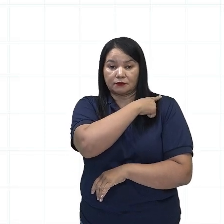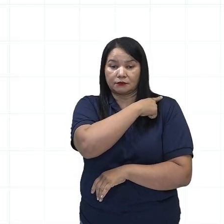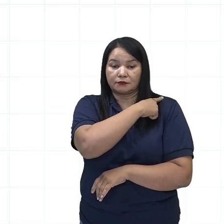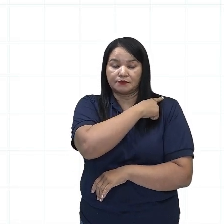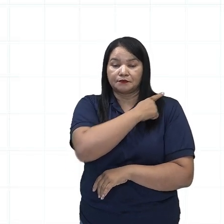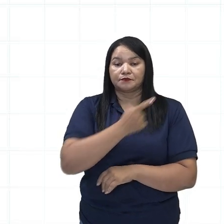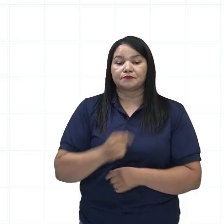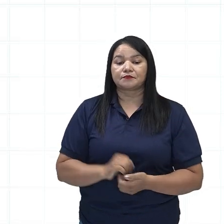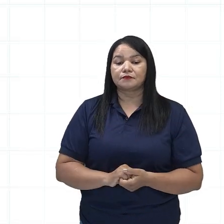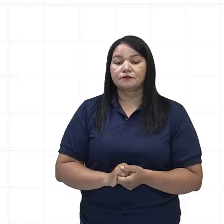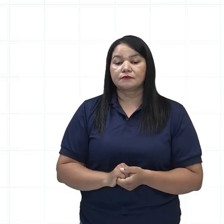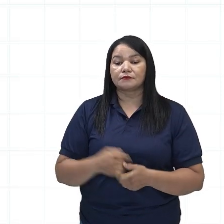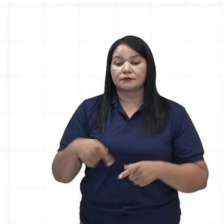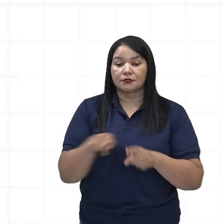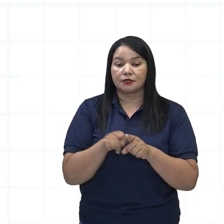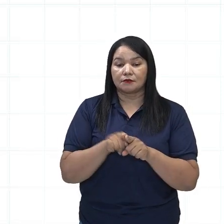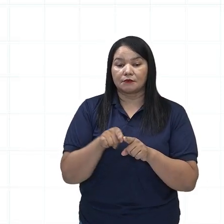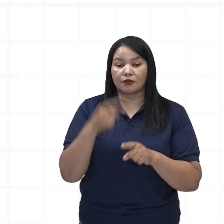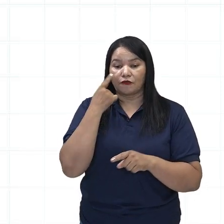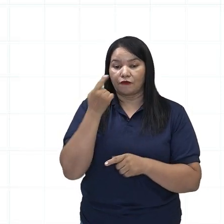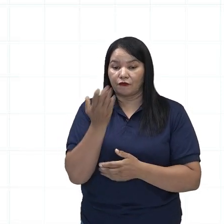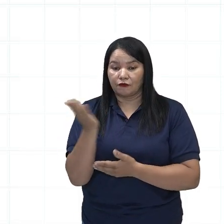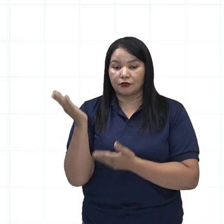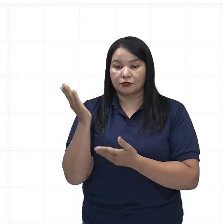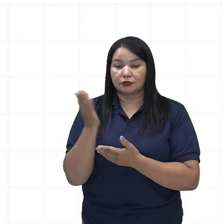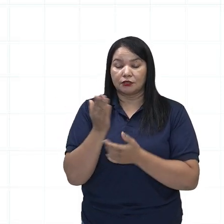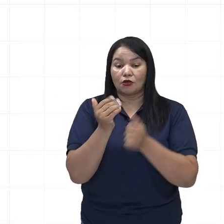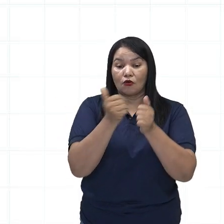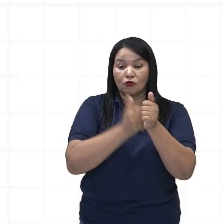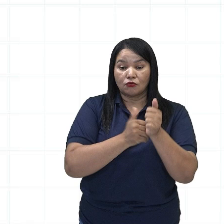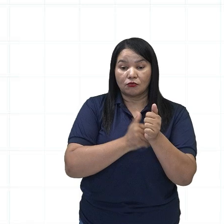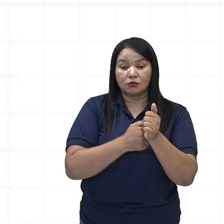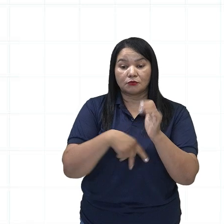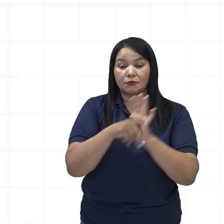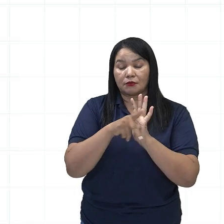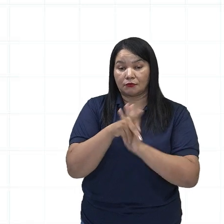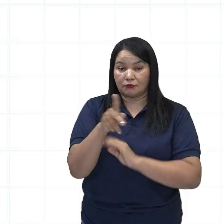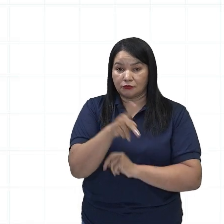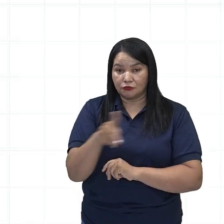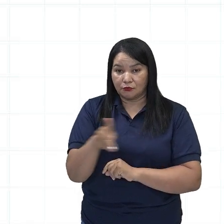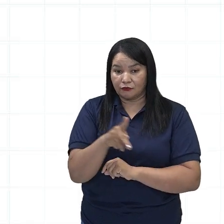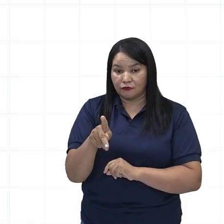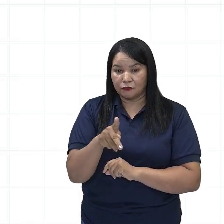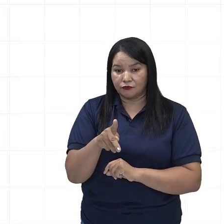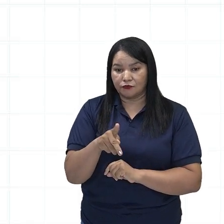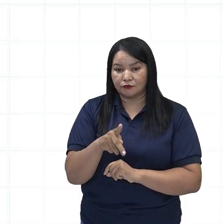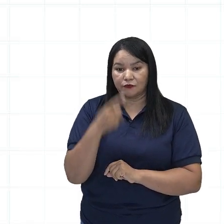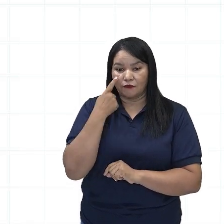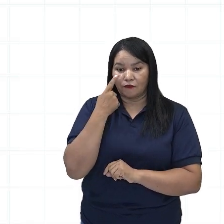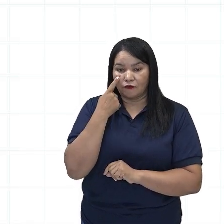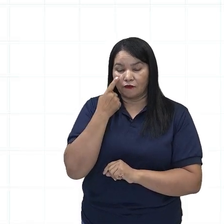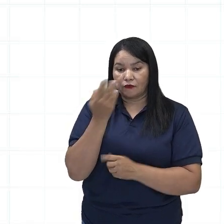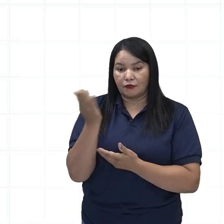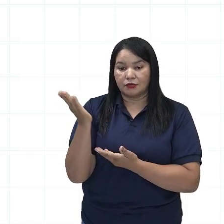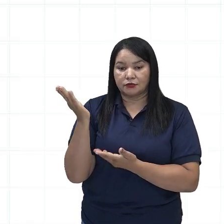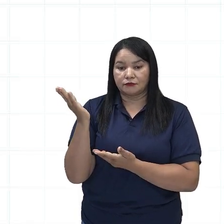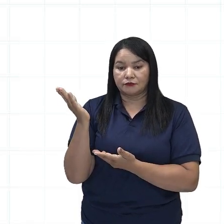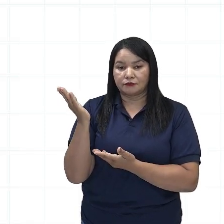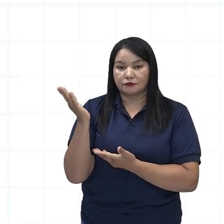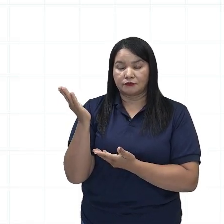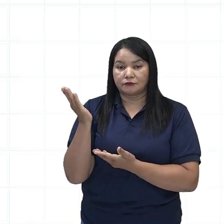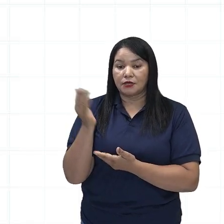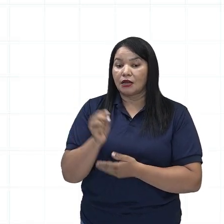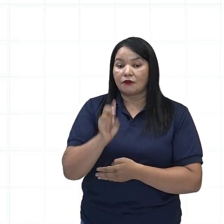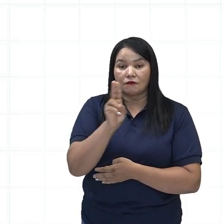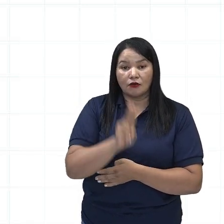Então, esse aqui seria o login do professor. Esse login, o professor vai usar para acessar